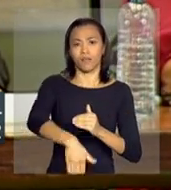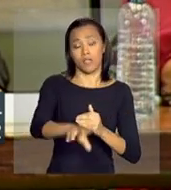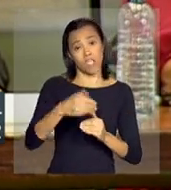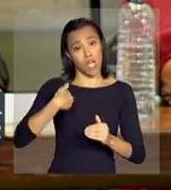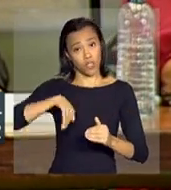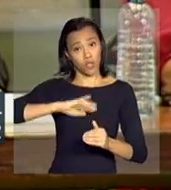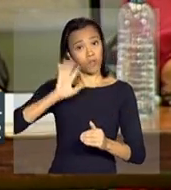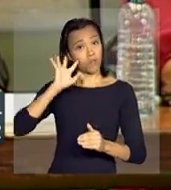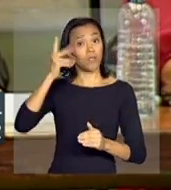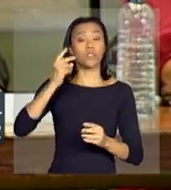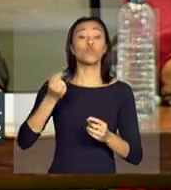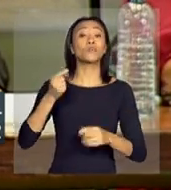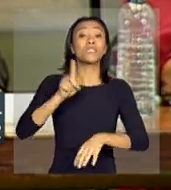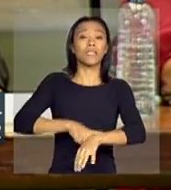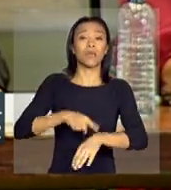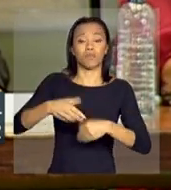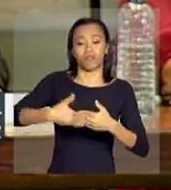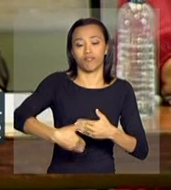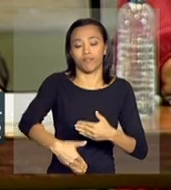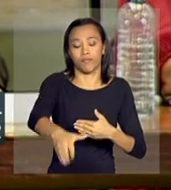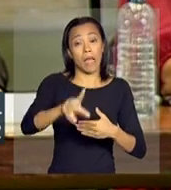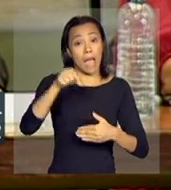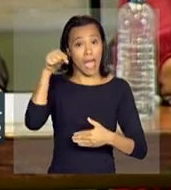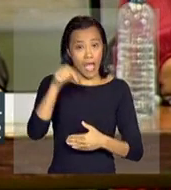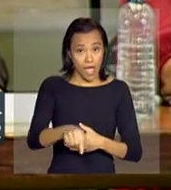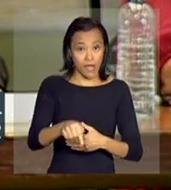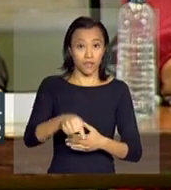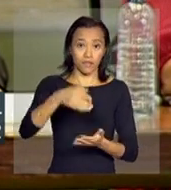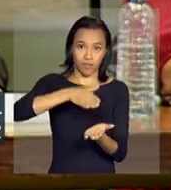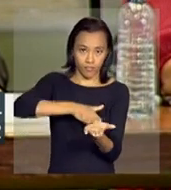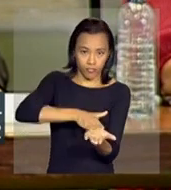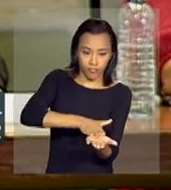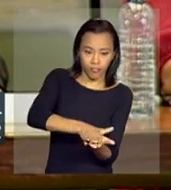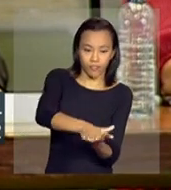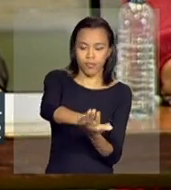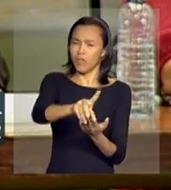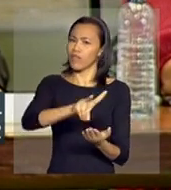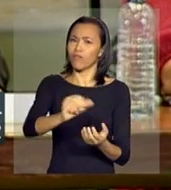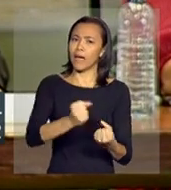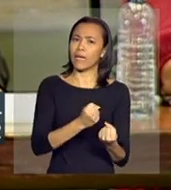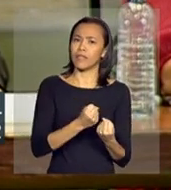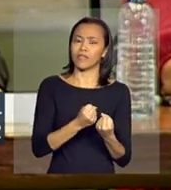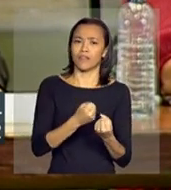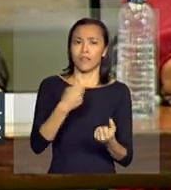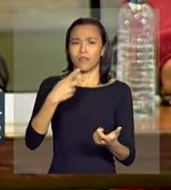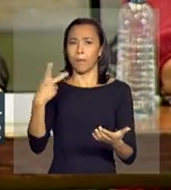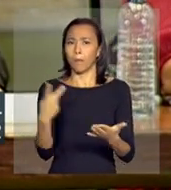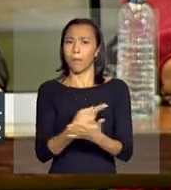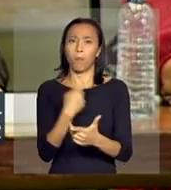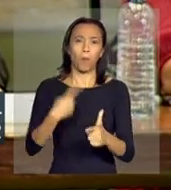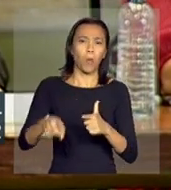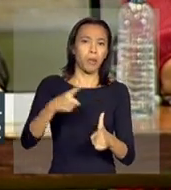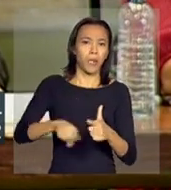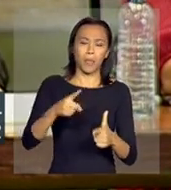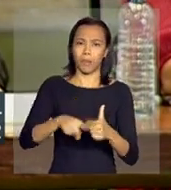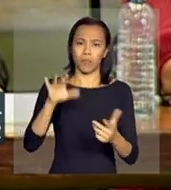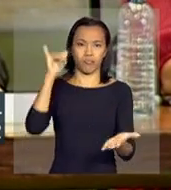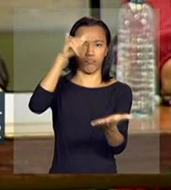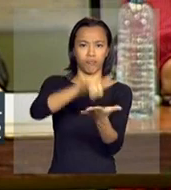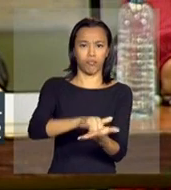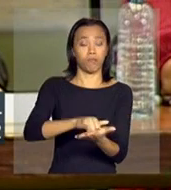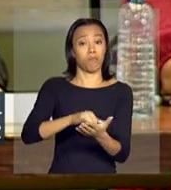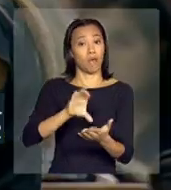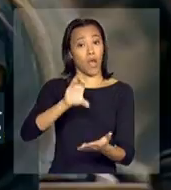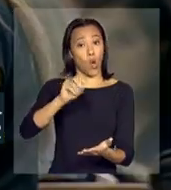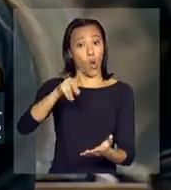decidir a questão do prazo. Mas, de novo, essa obra da pista também ela não impactará a capacidade do aeroporto para a Copa do Mundo. Mas